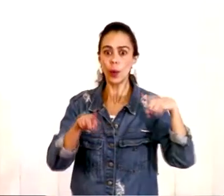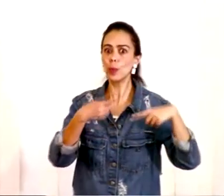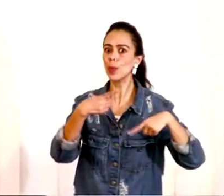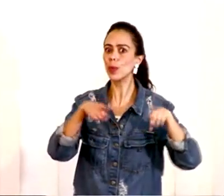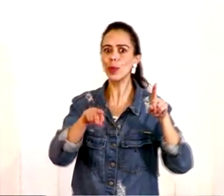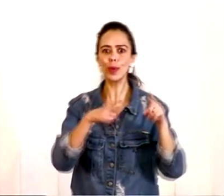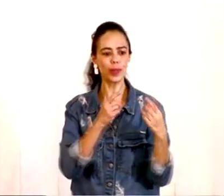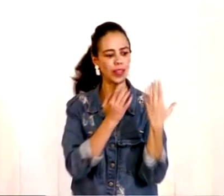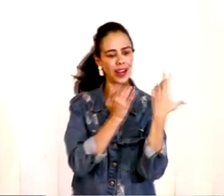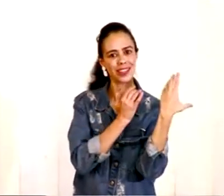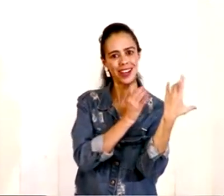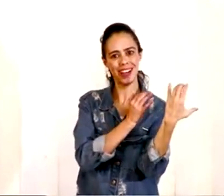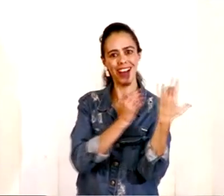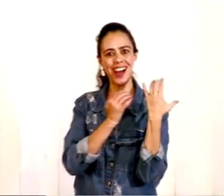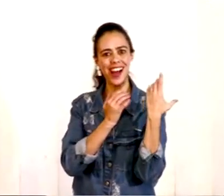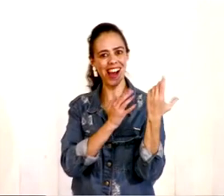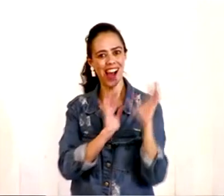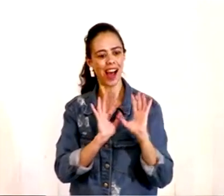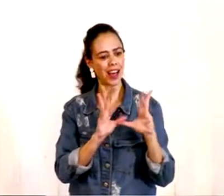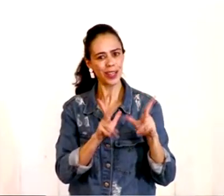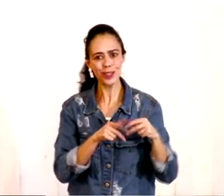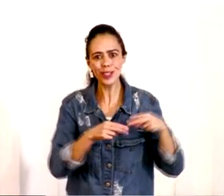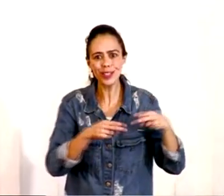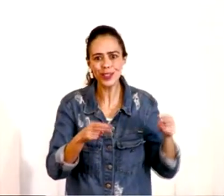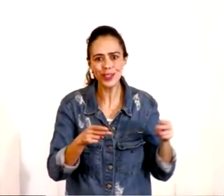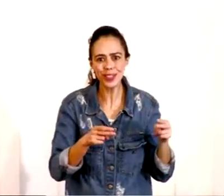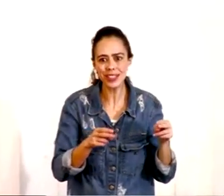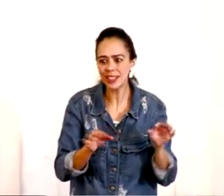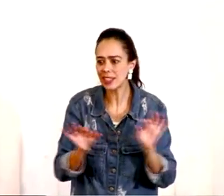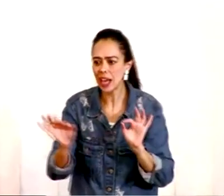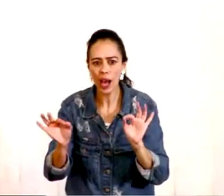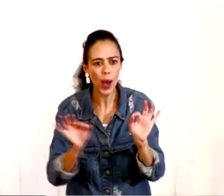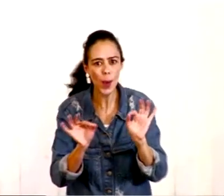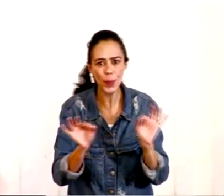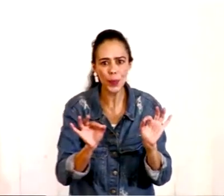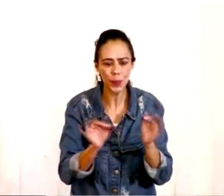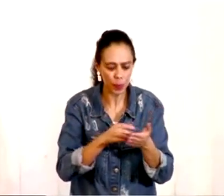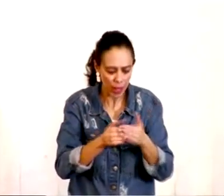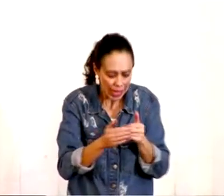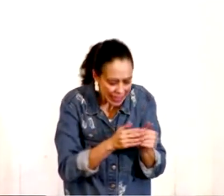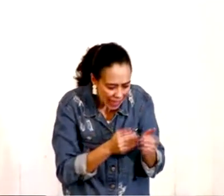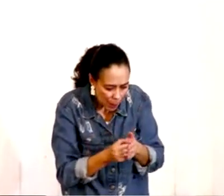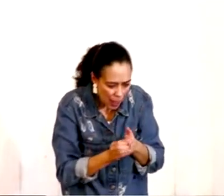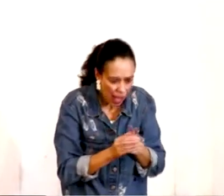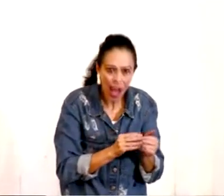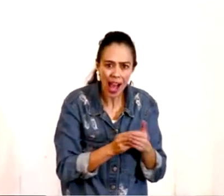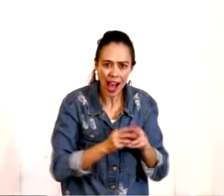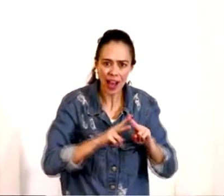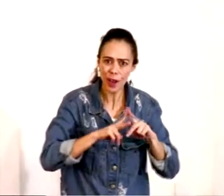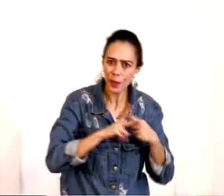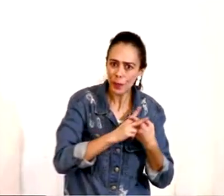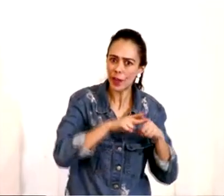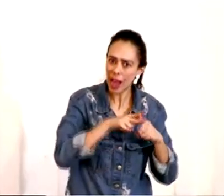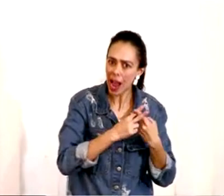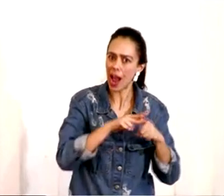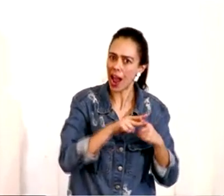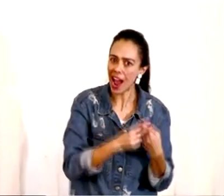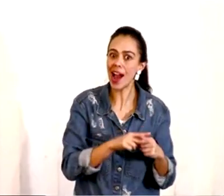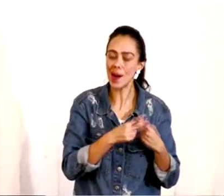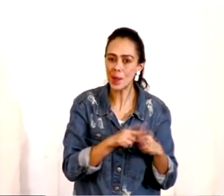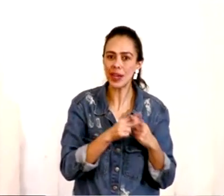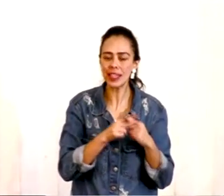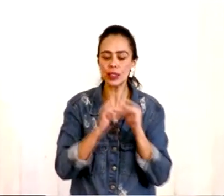foi o primeiro a encontrar na estrutura elementos que pudessem produzir um instrumento de corda e o outro de